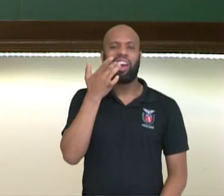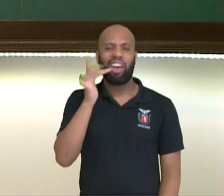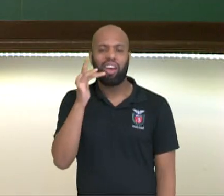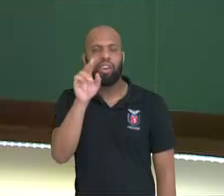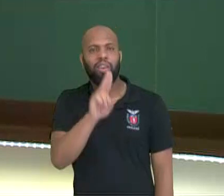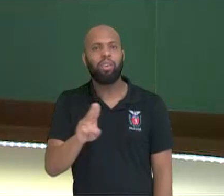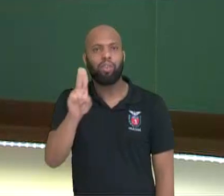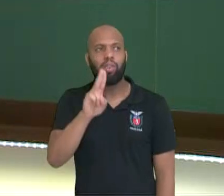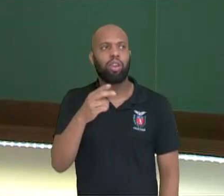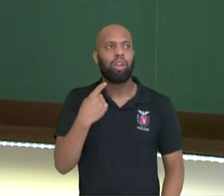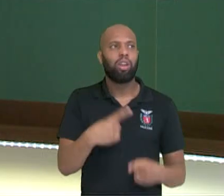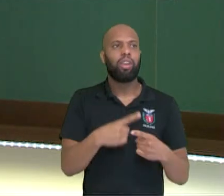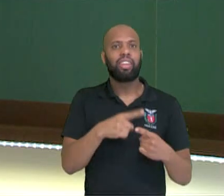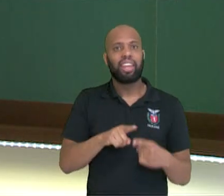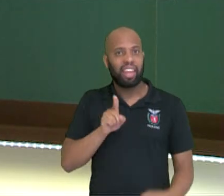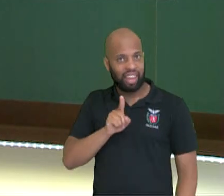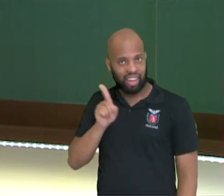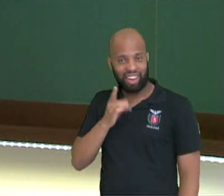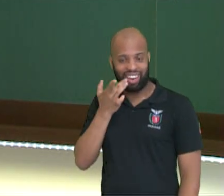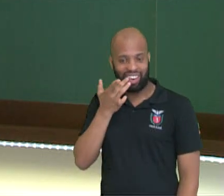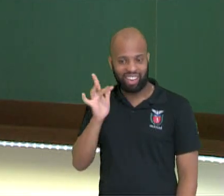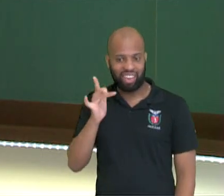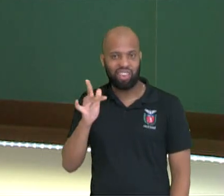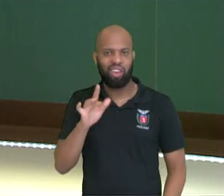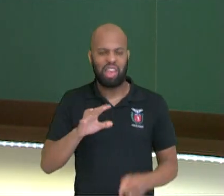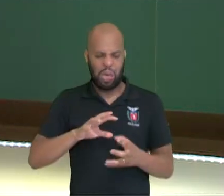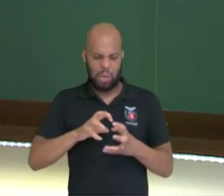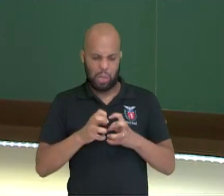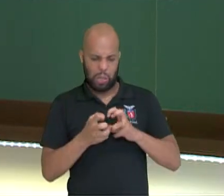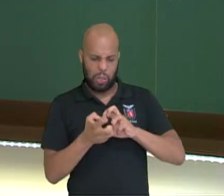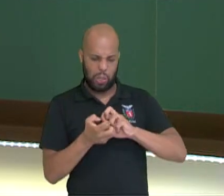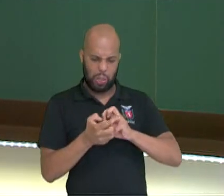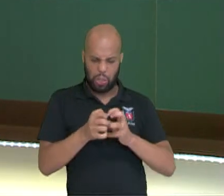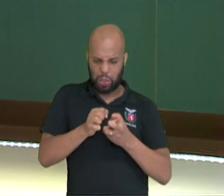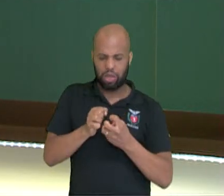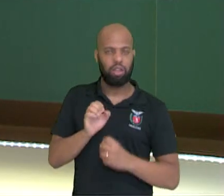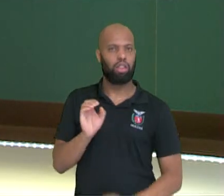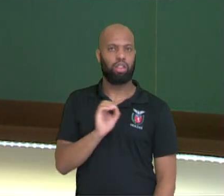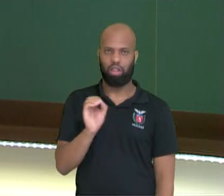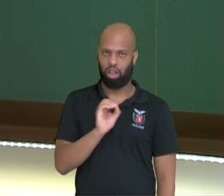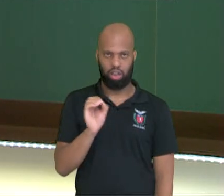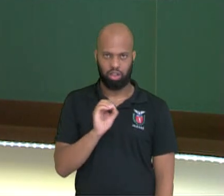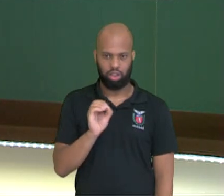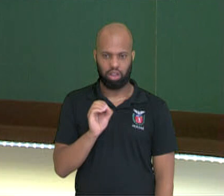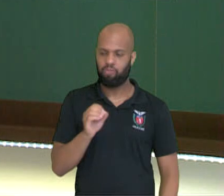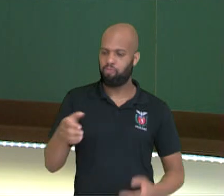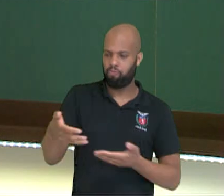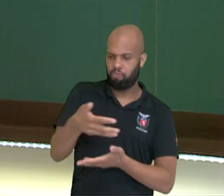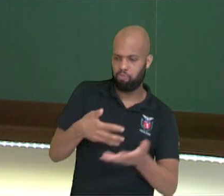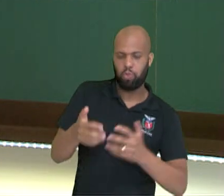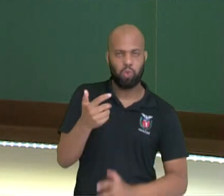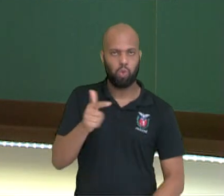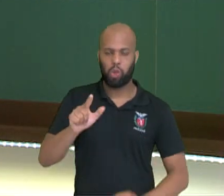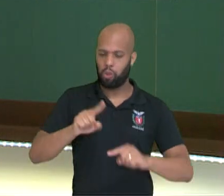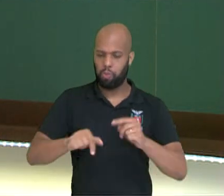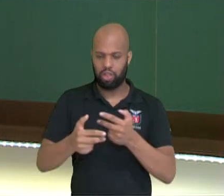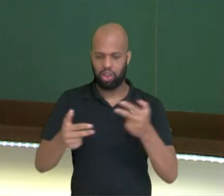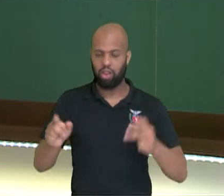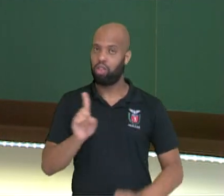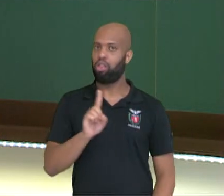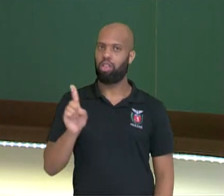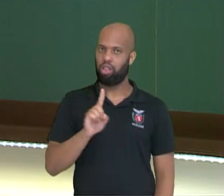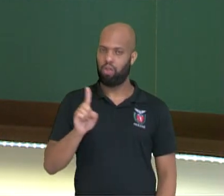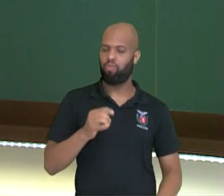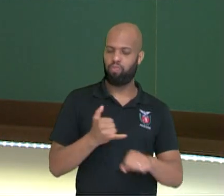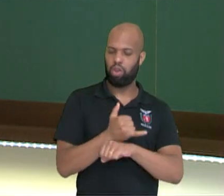Porque ele é um material inerte, ele não oxida, ele não reage facilmente com outros materiais. Ele é um metal